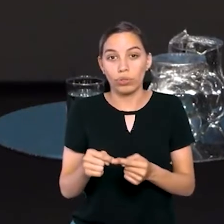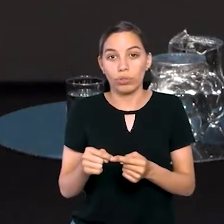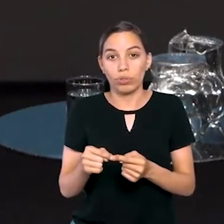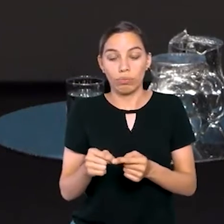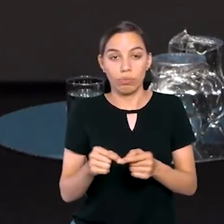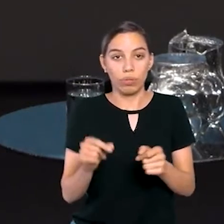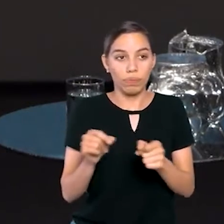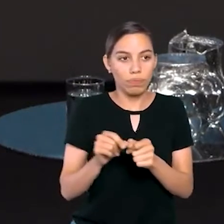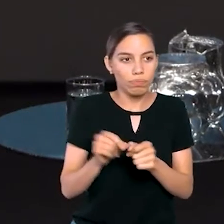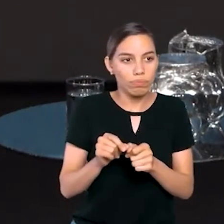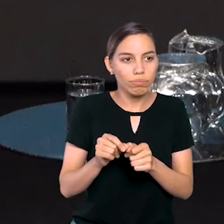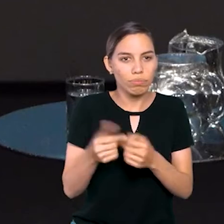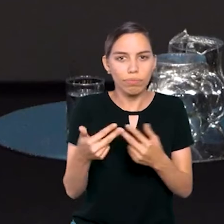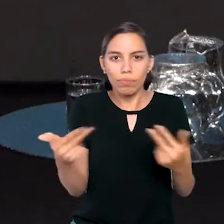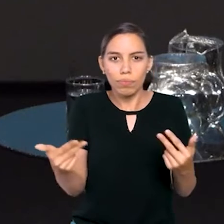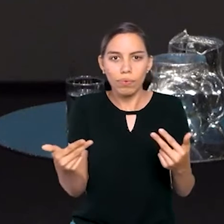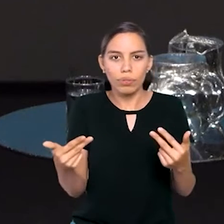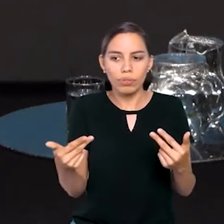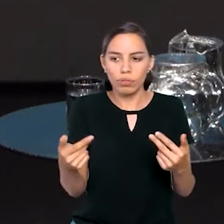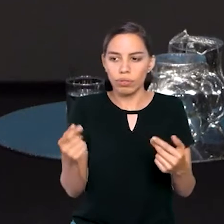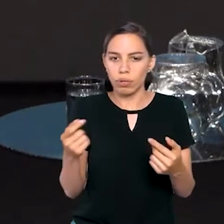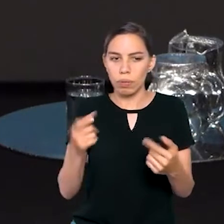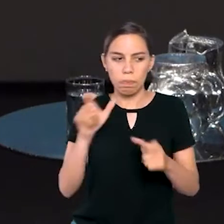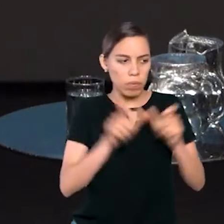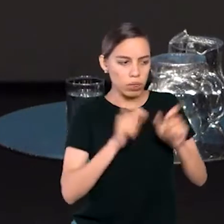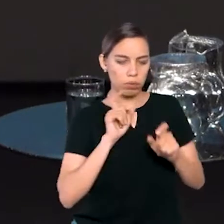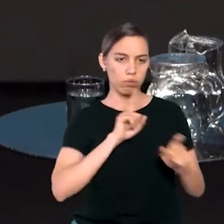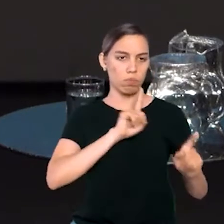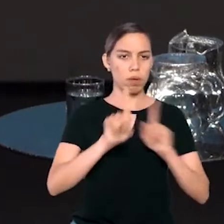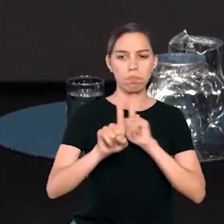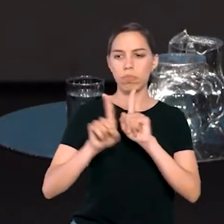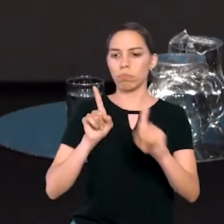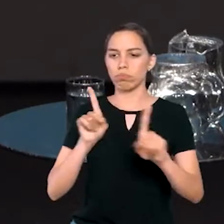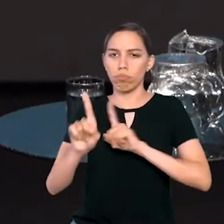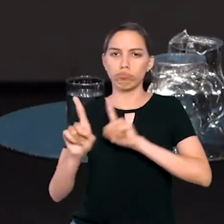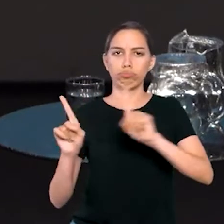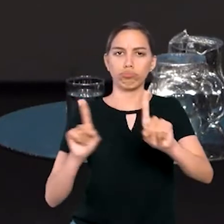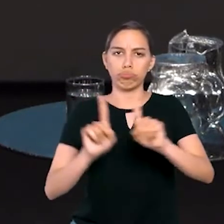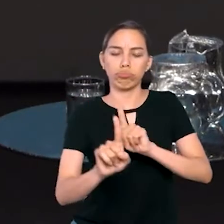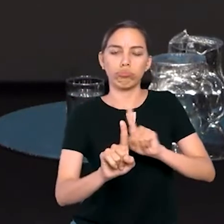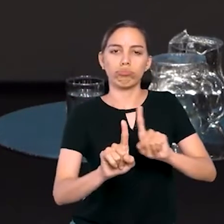estão literalmente chegando na praça.